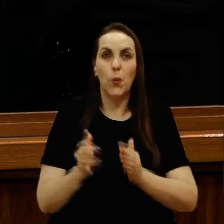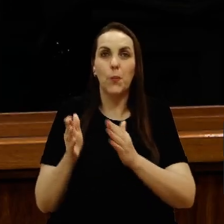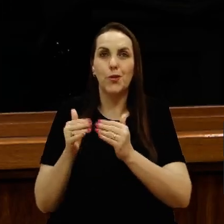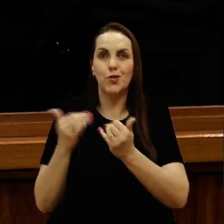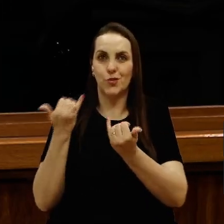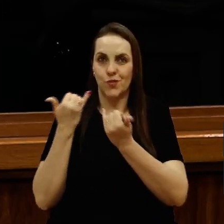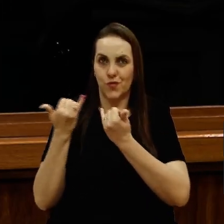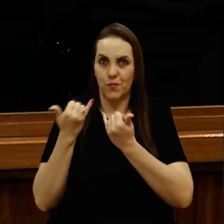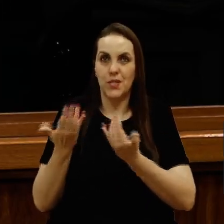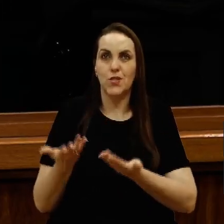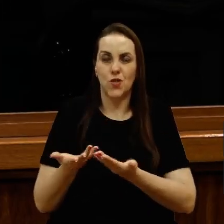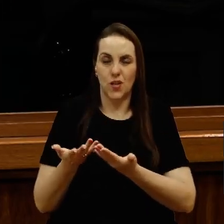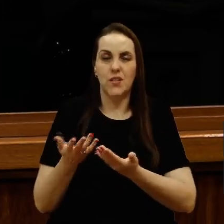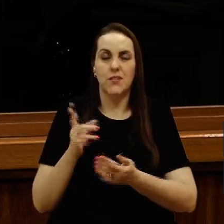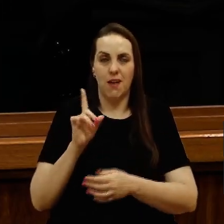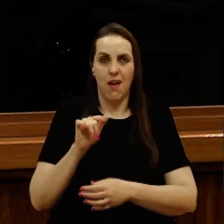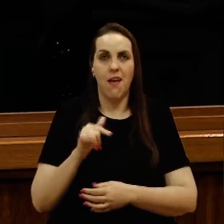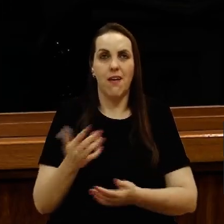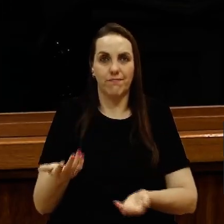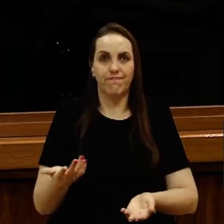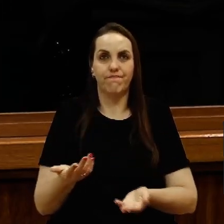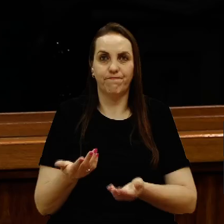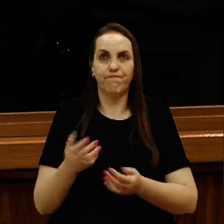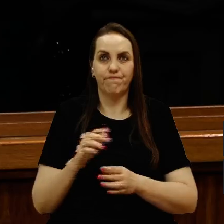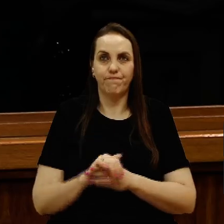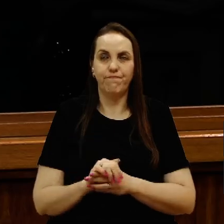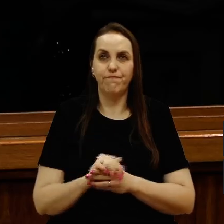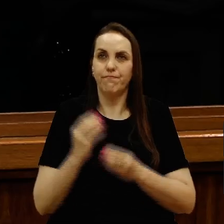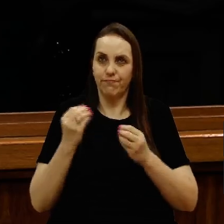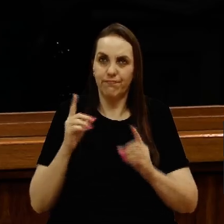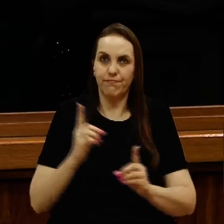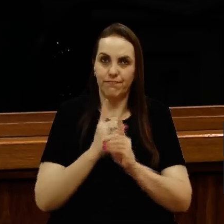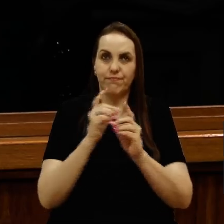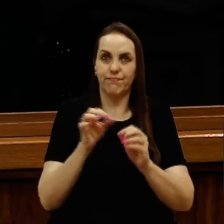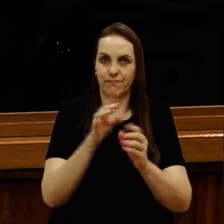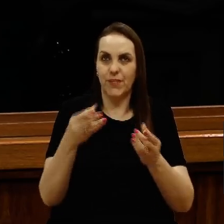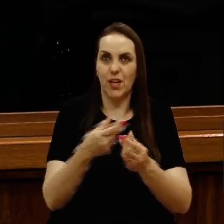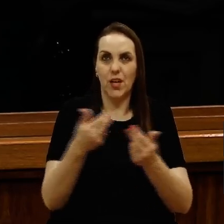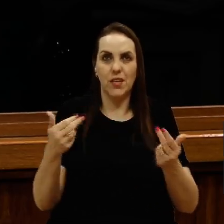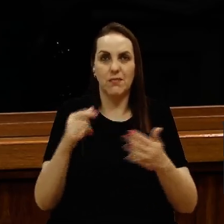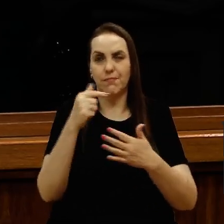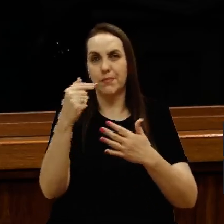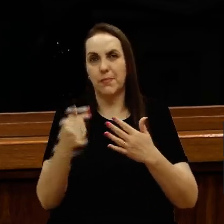ele vem ao encontro dessas e de outras questões, e que a gente